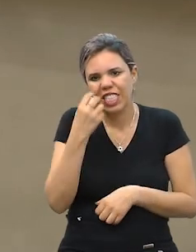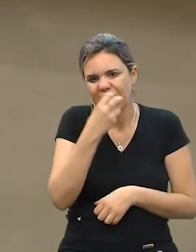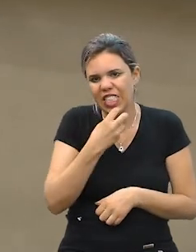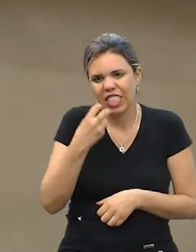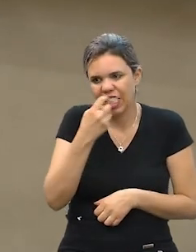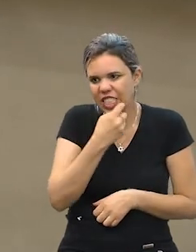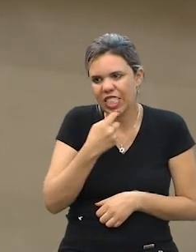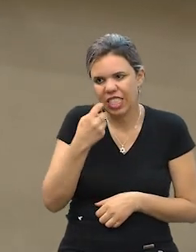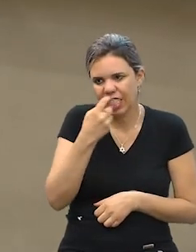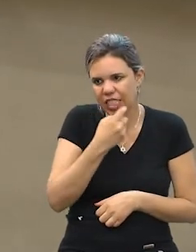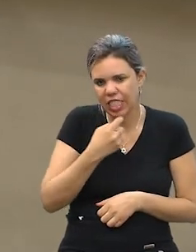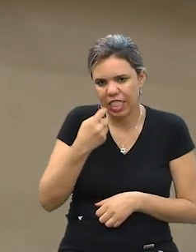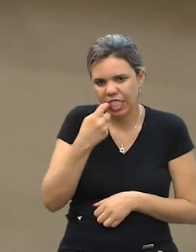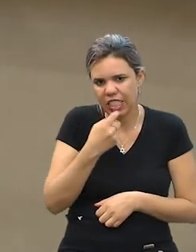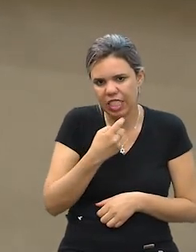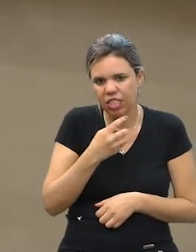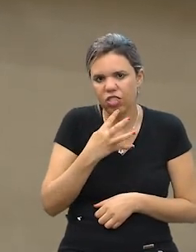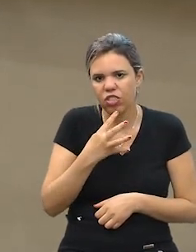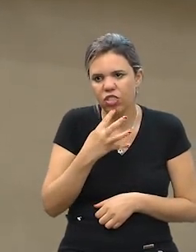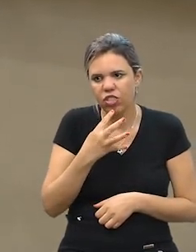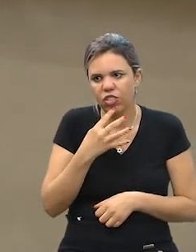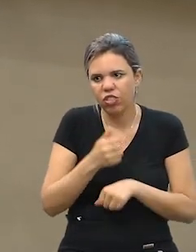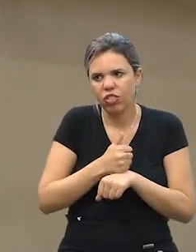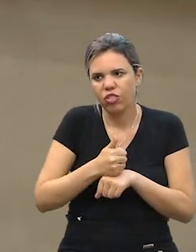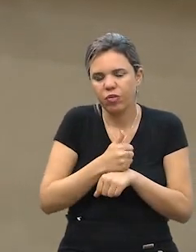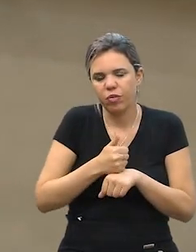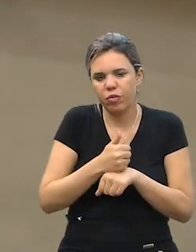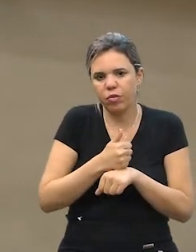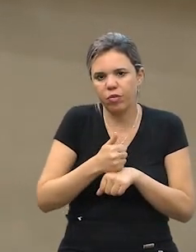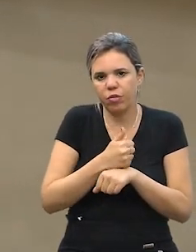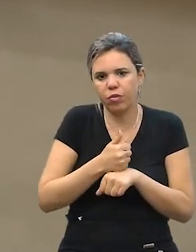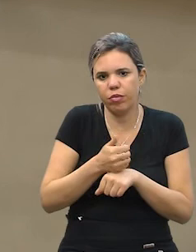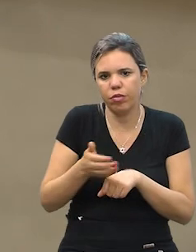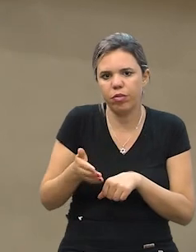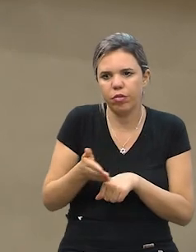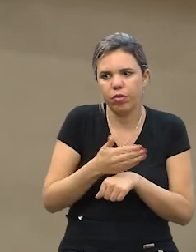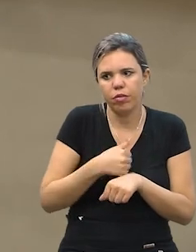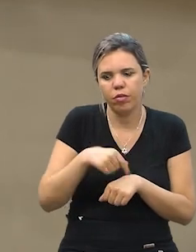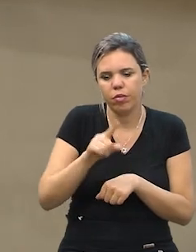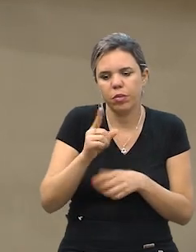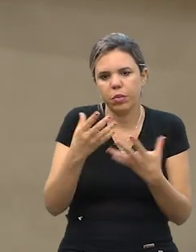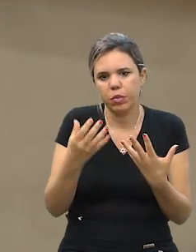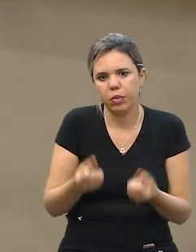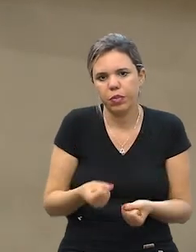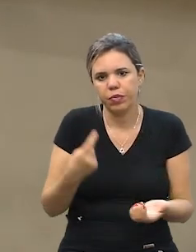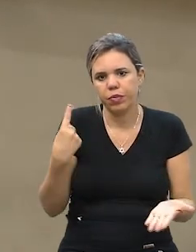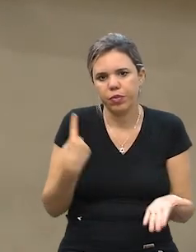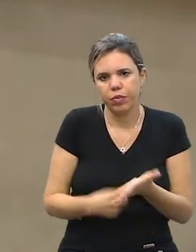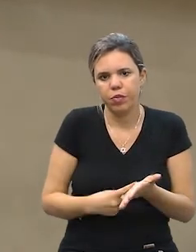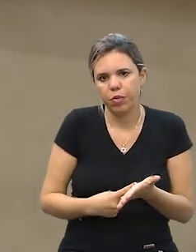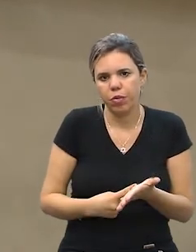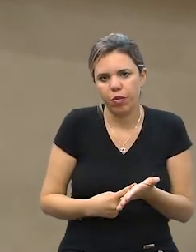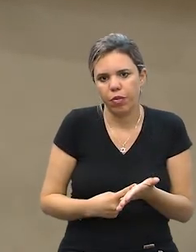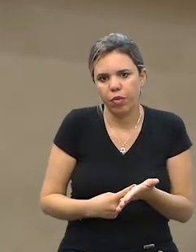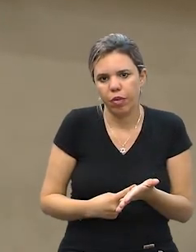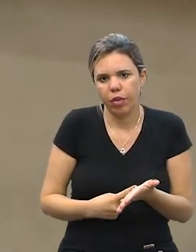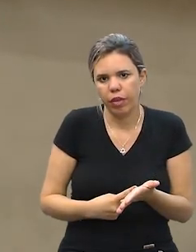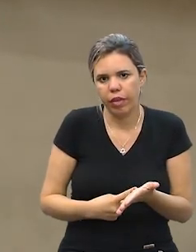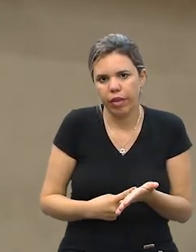bucal e conhecer mais da profissão sem antes assumir um compromisso como